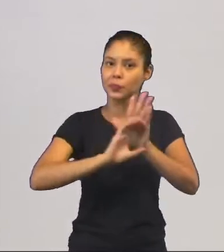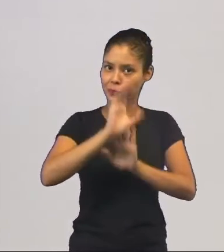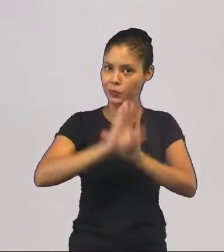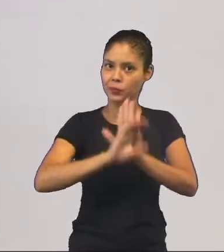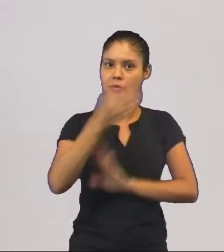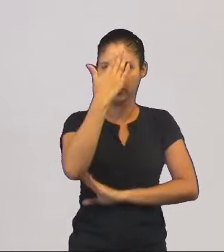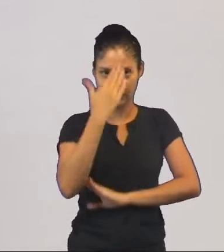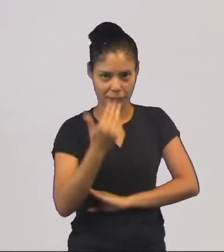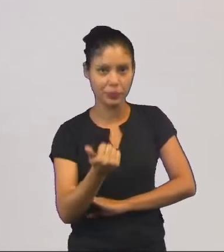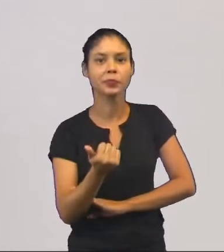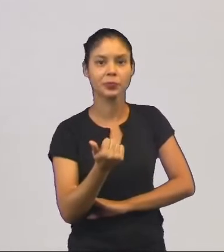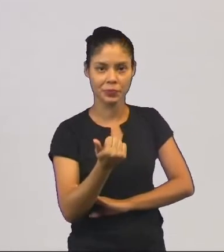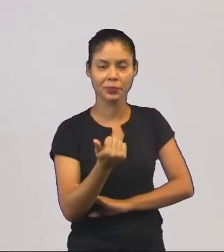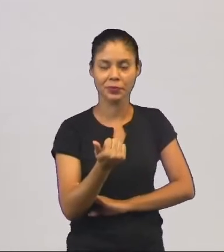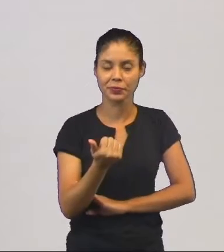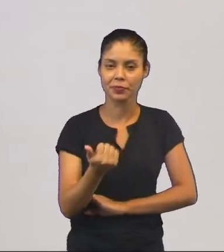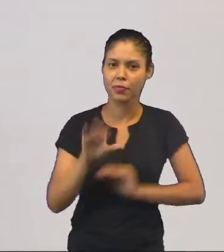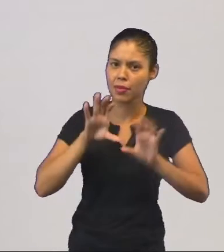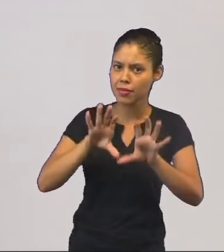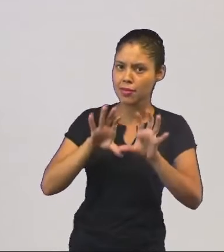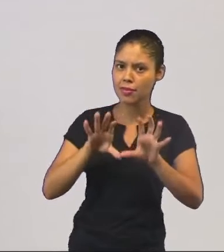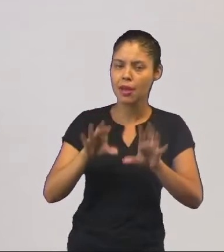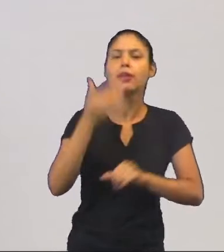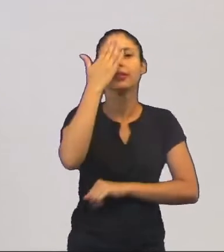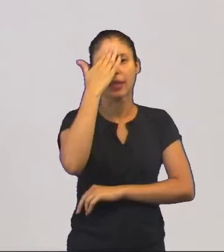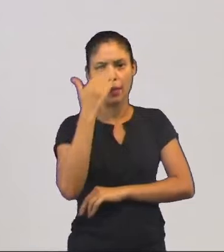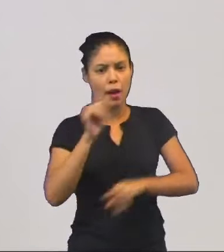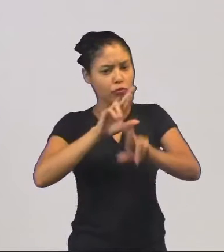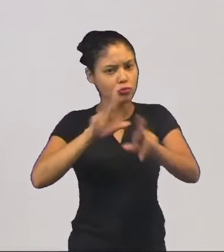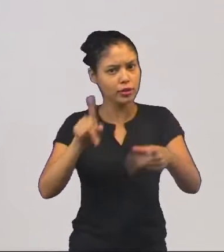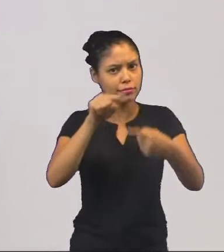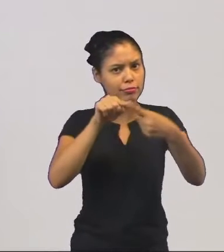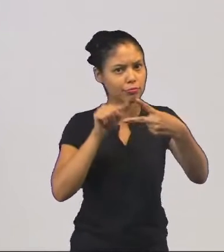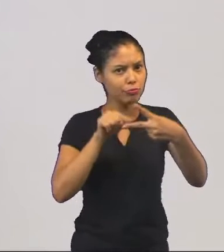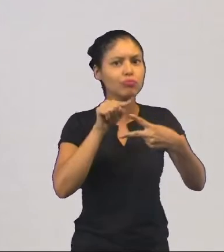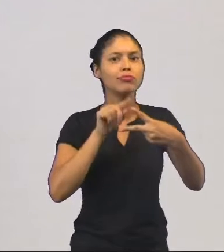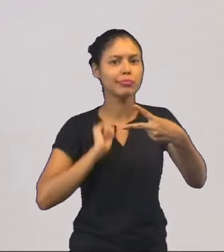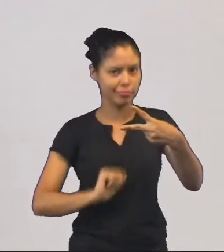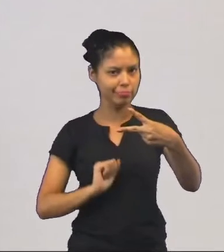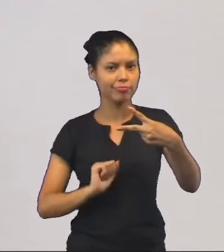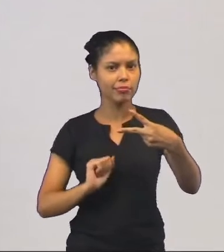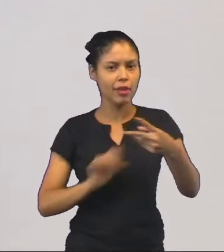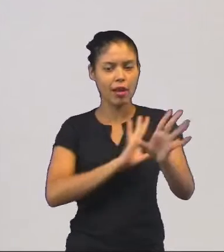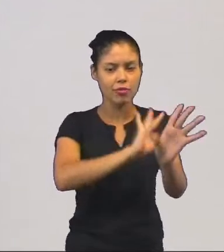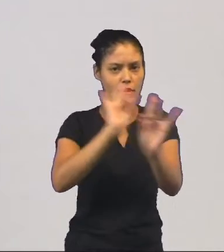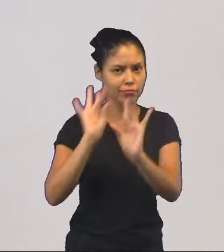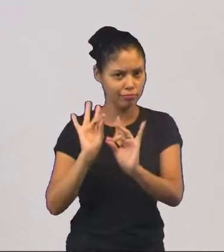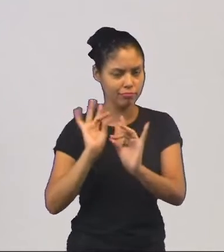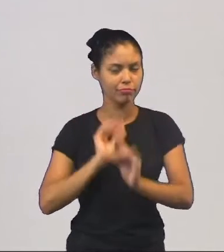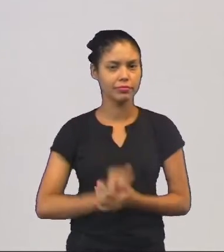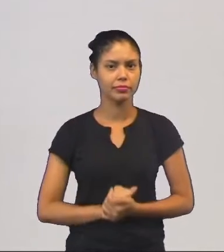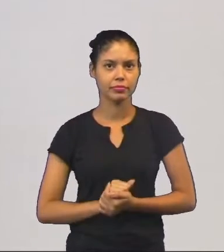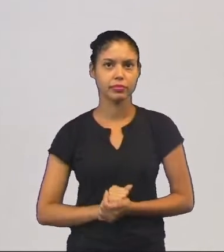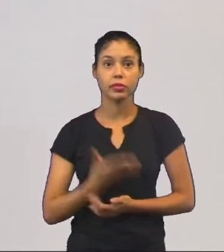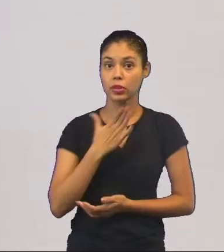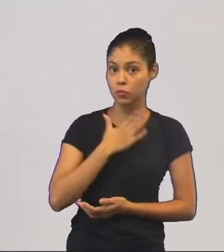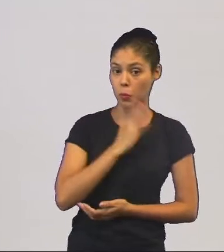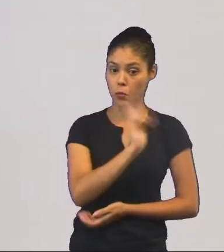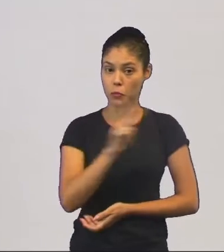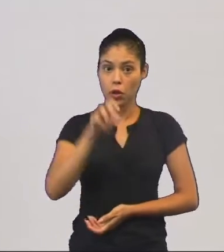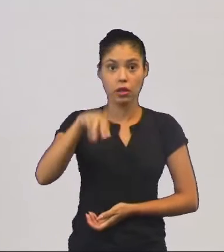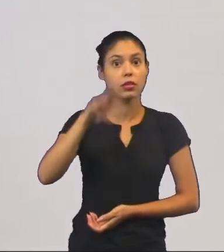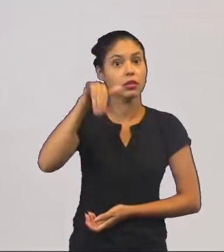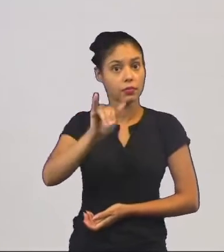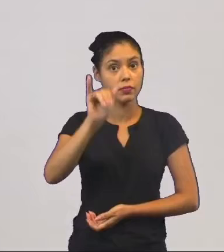conceitos e saber, digamos assim, estabelecer a diferenciação a respeito dos mesmos. Eu sou o professor